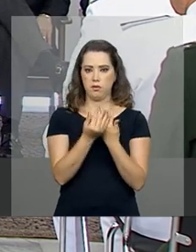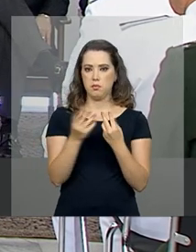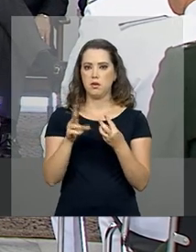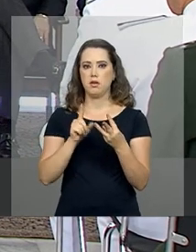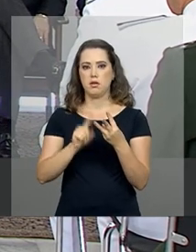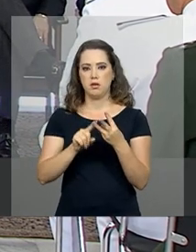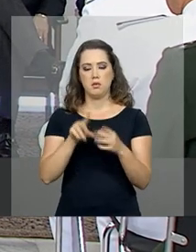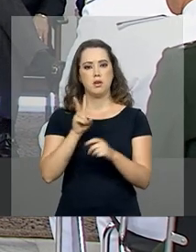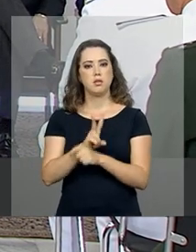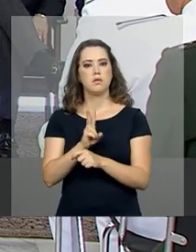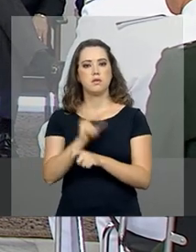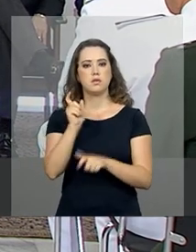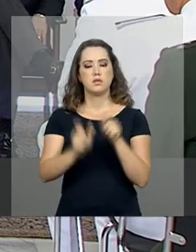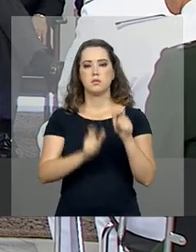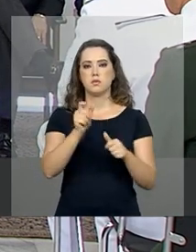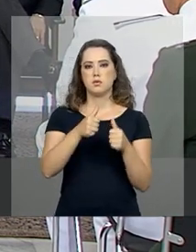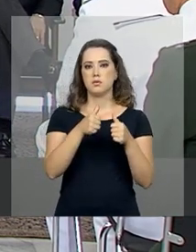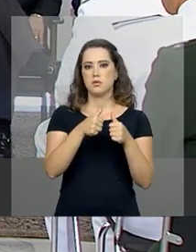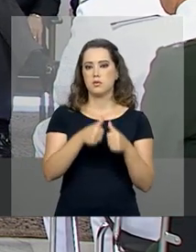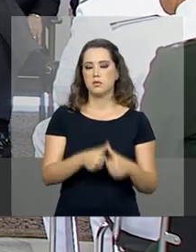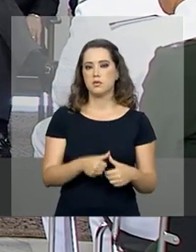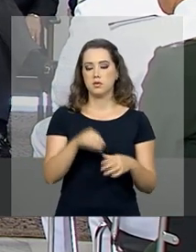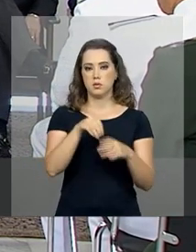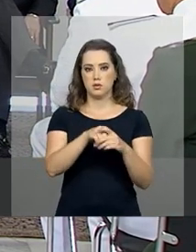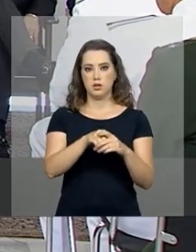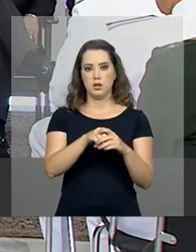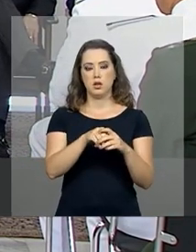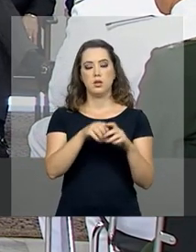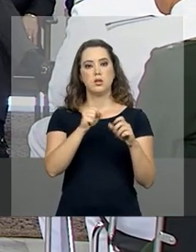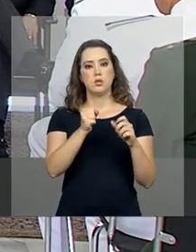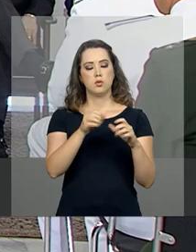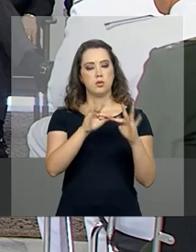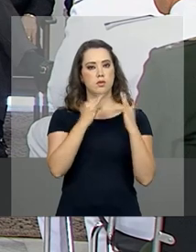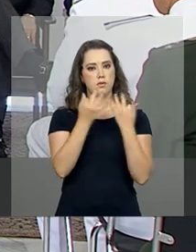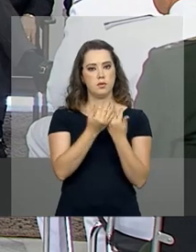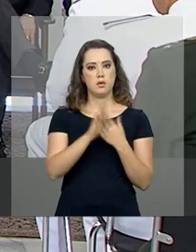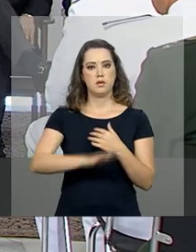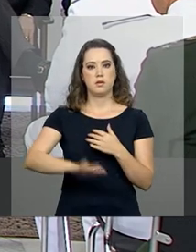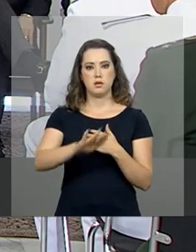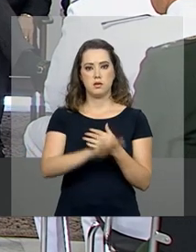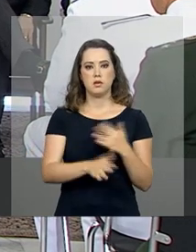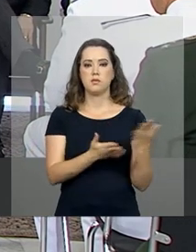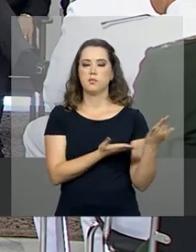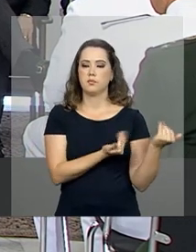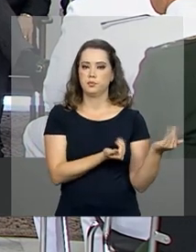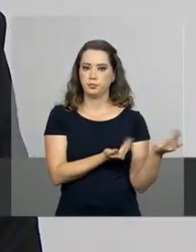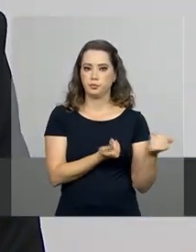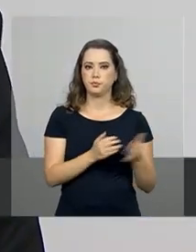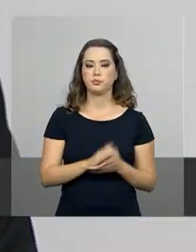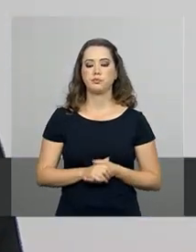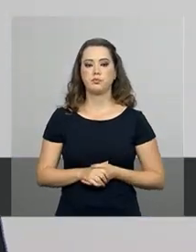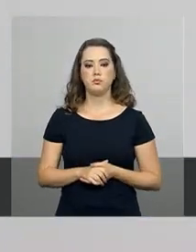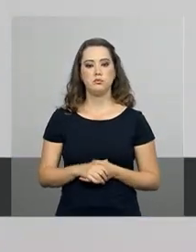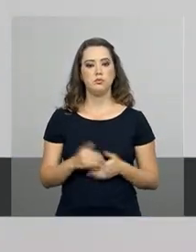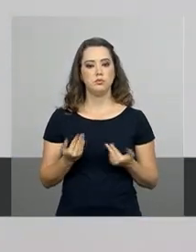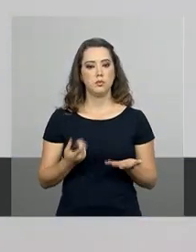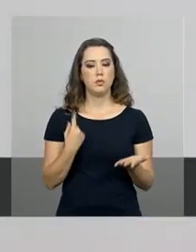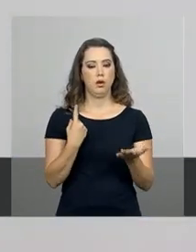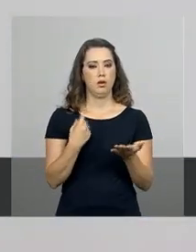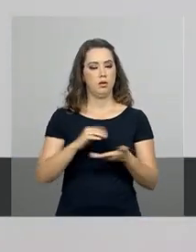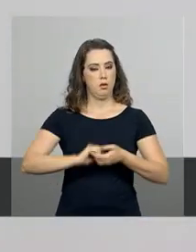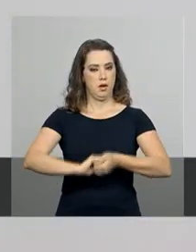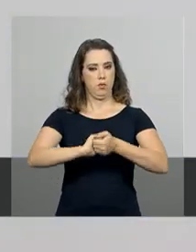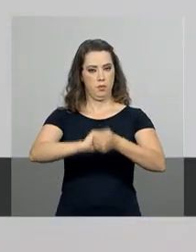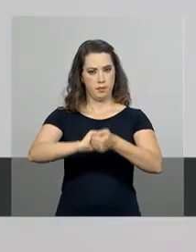daqueles que estão sob o poder familiar as crianças e os adolescentes cumprimento